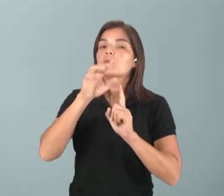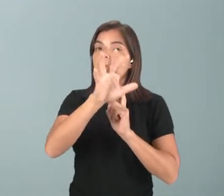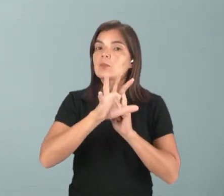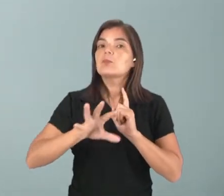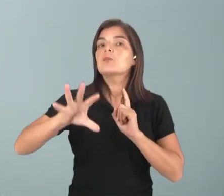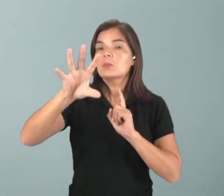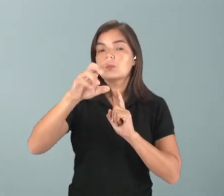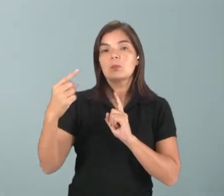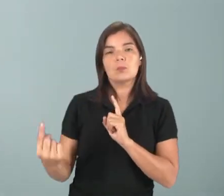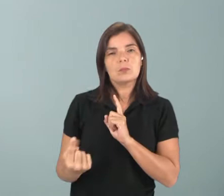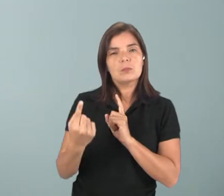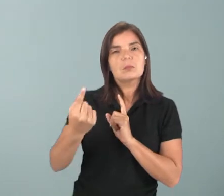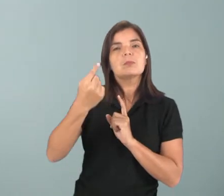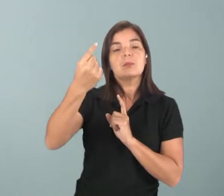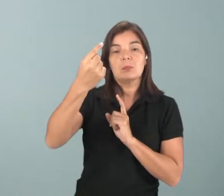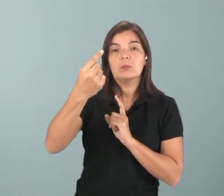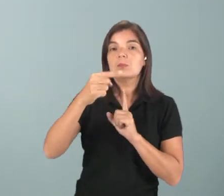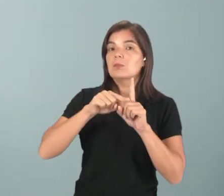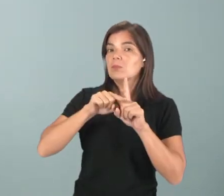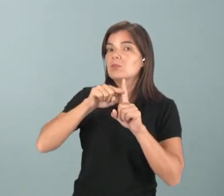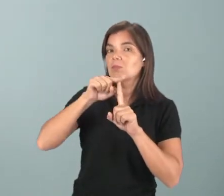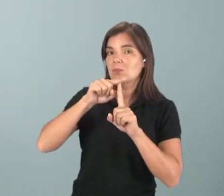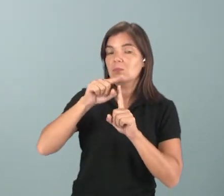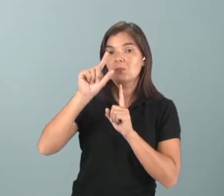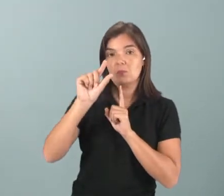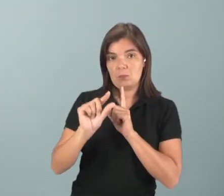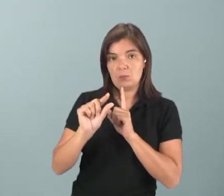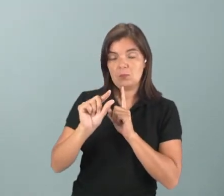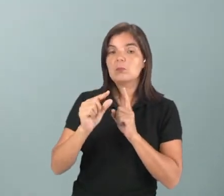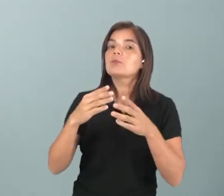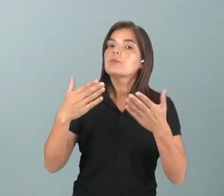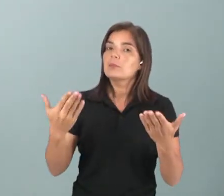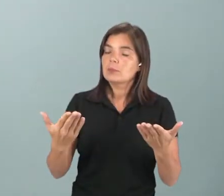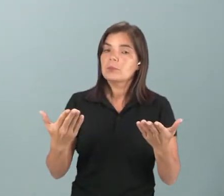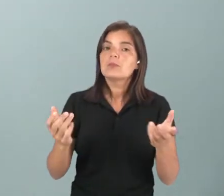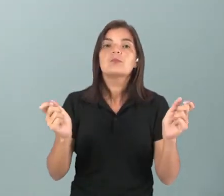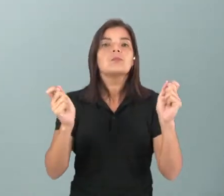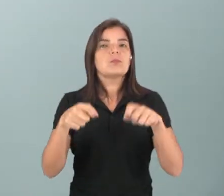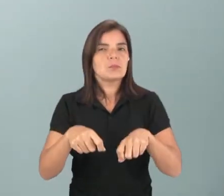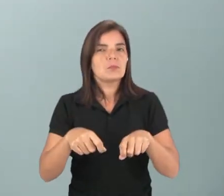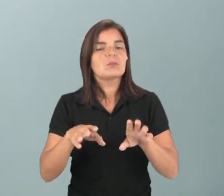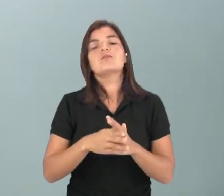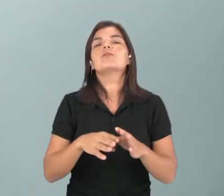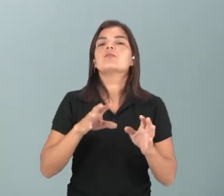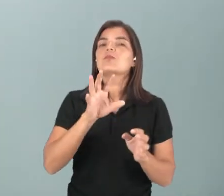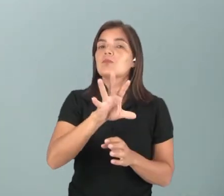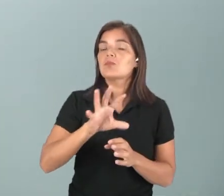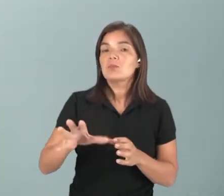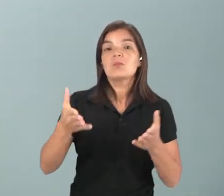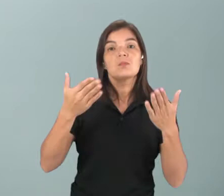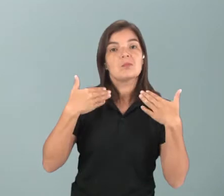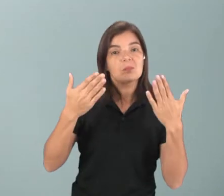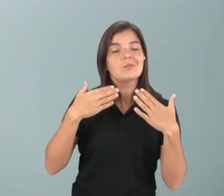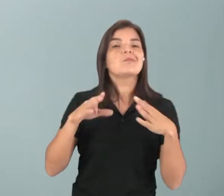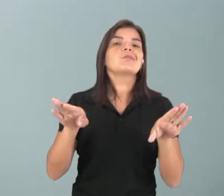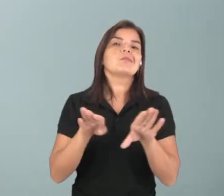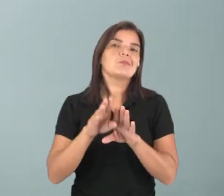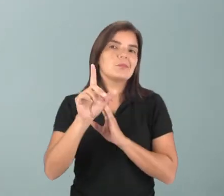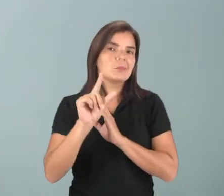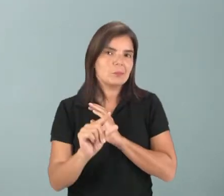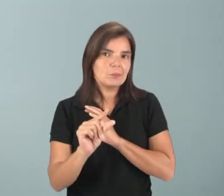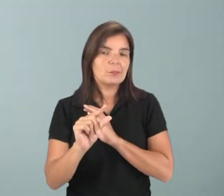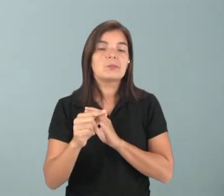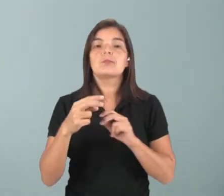regiões com alta altitude, a pressão atmosférica é menor, portanto, a capacidade da atmosfera de reter calor também é menor. Por isso